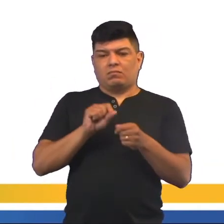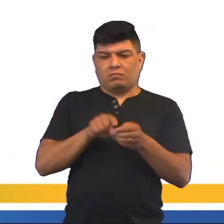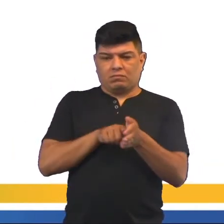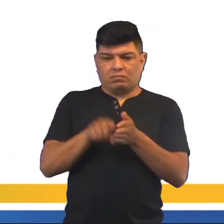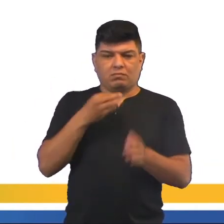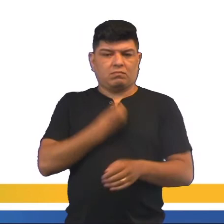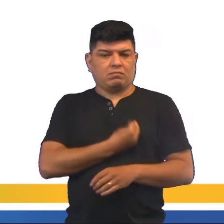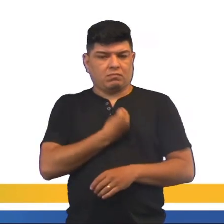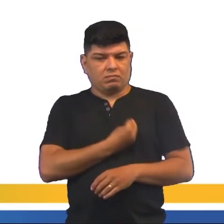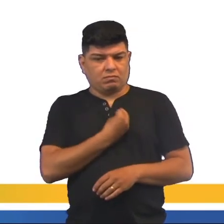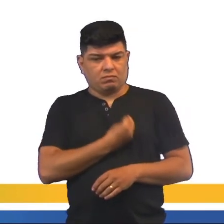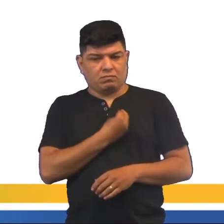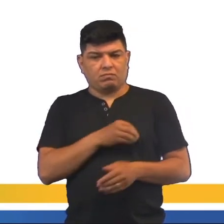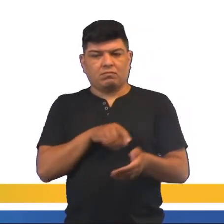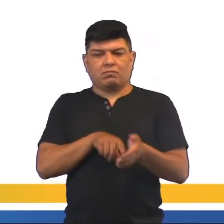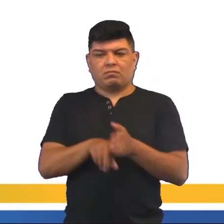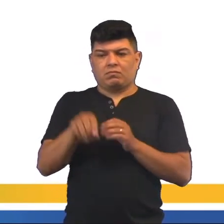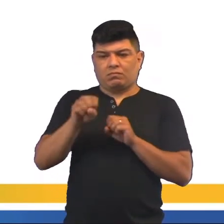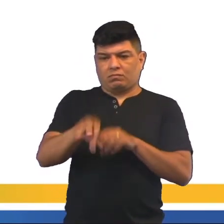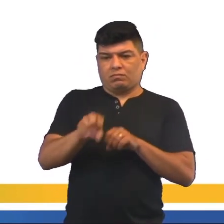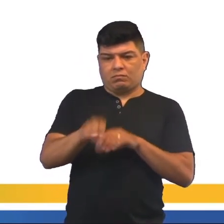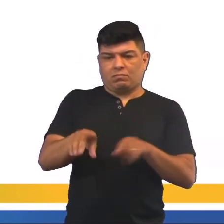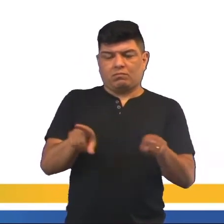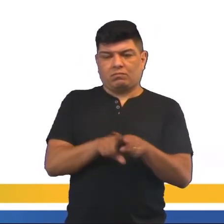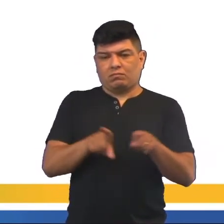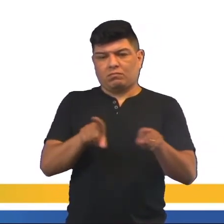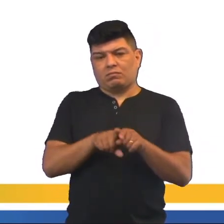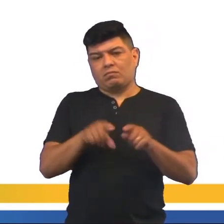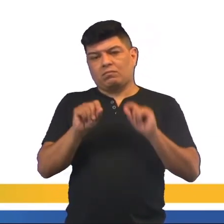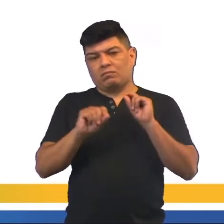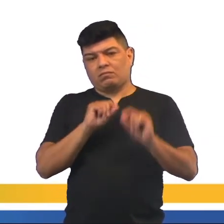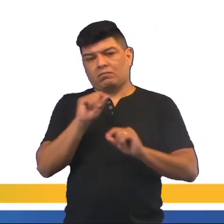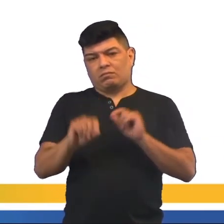feitas visitas, atividades educativas e